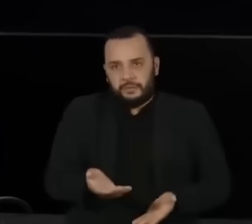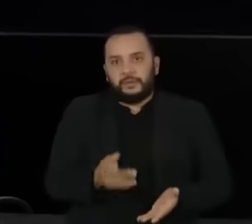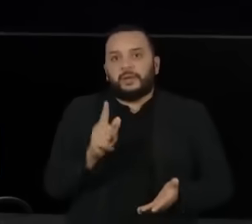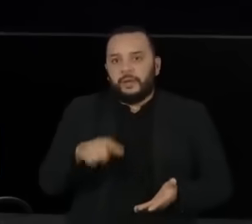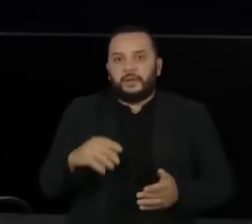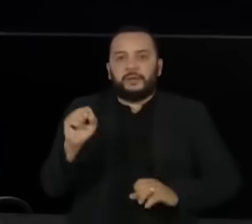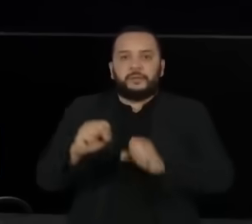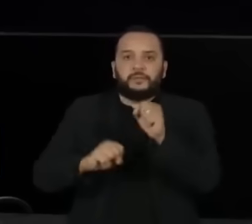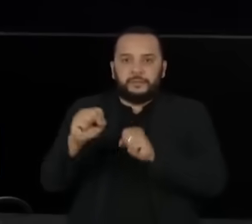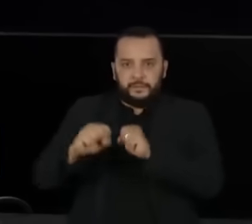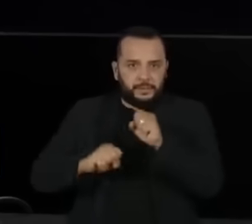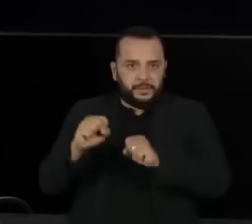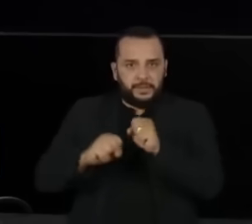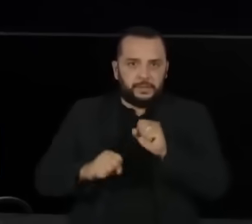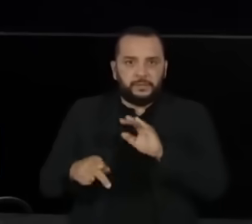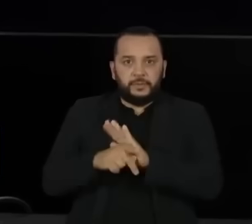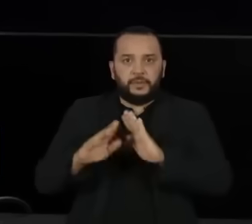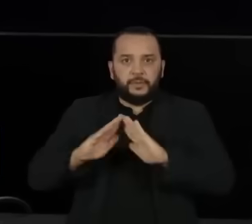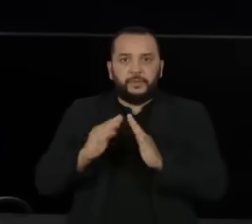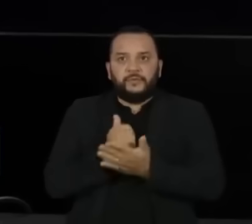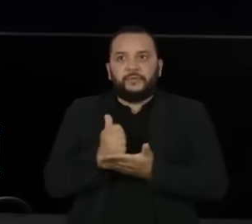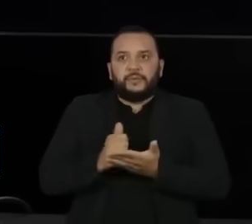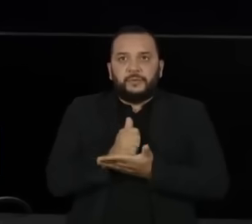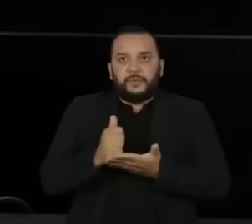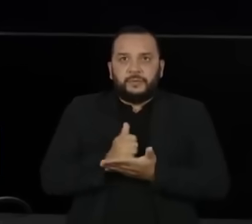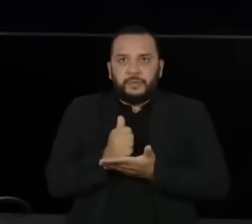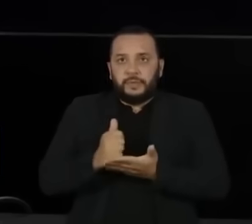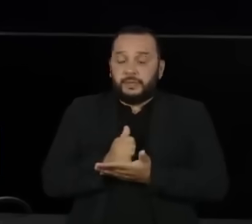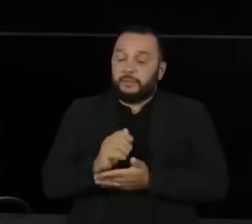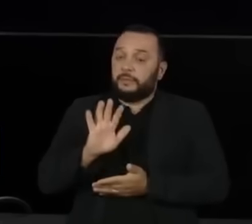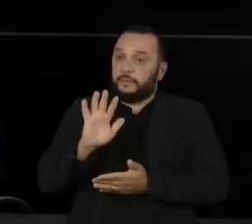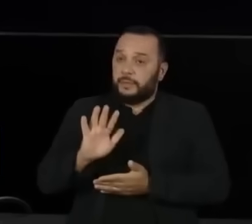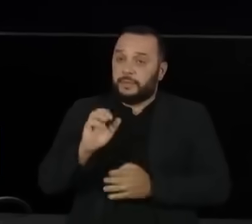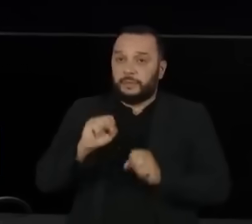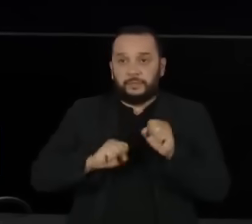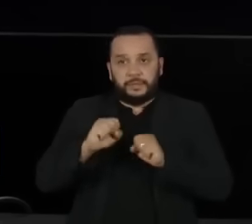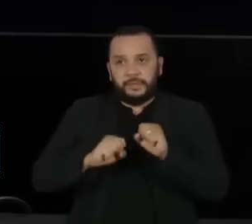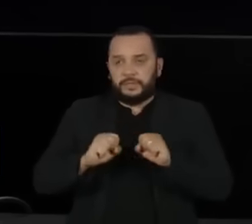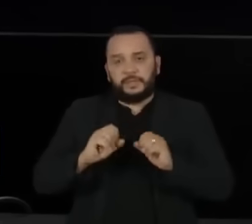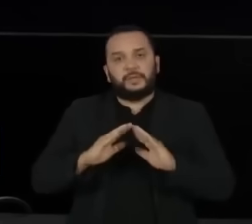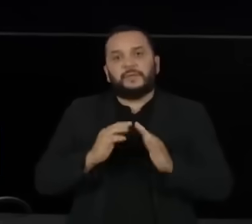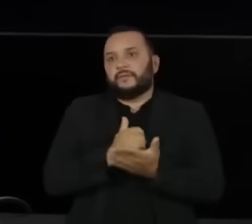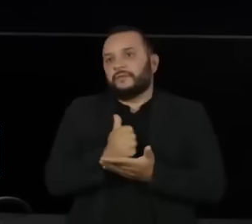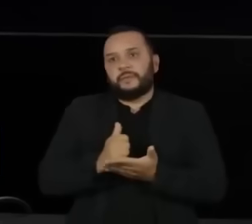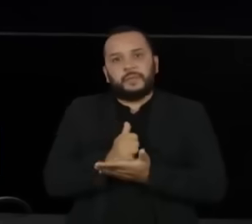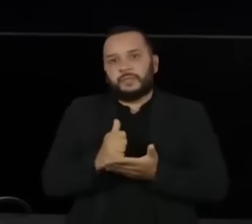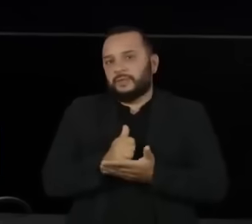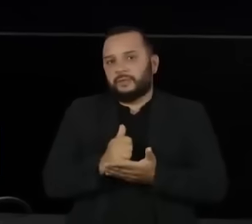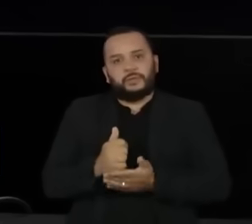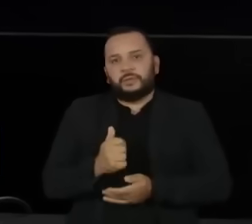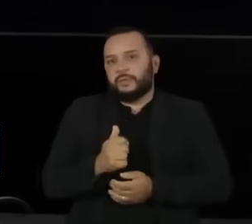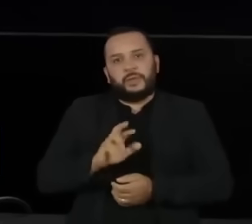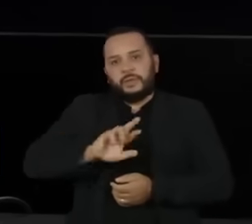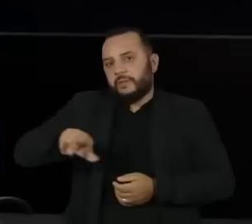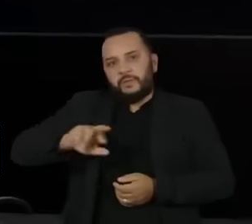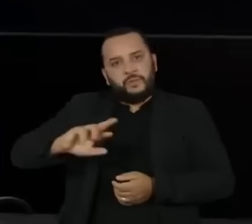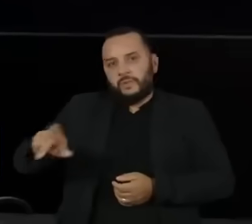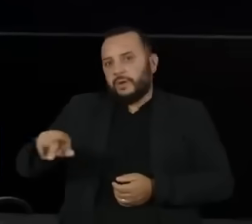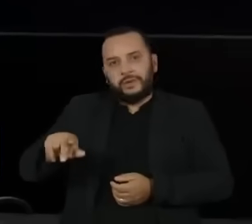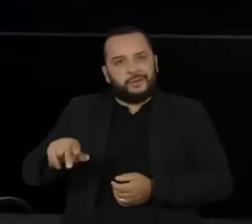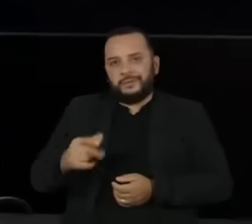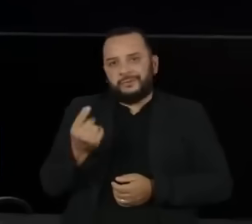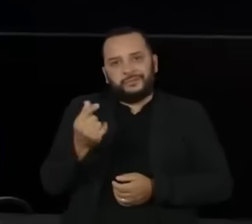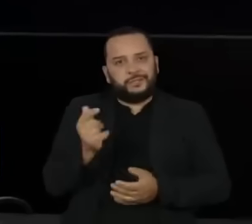as empresas farmacêuticas, só que essas empresas farmacêuticas não tinham relação com o fato. A partir do momento